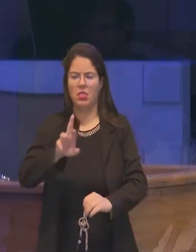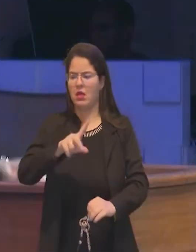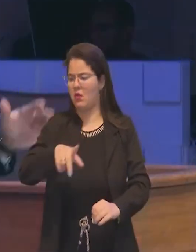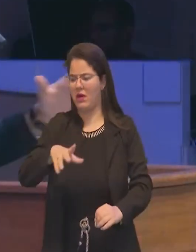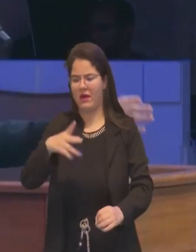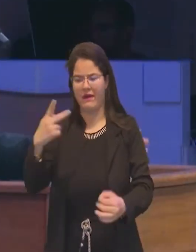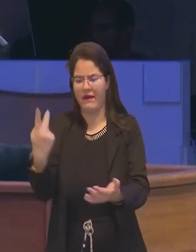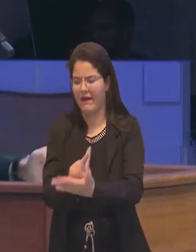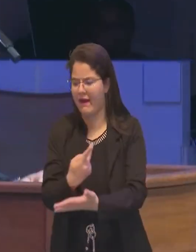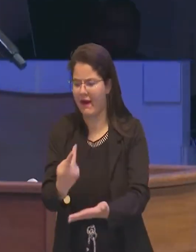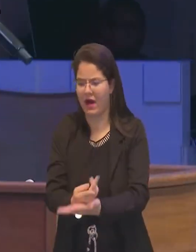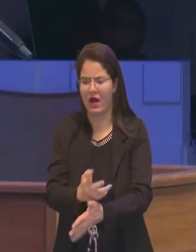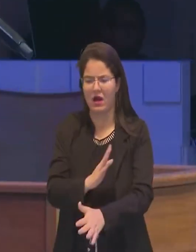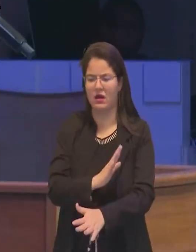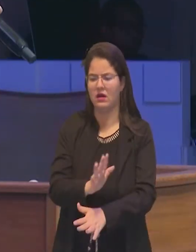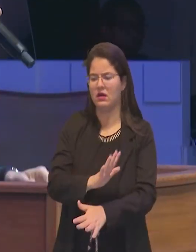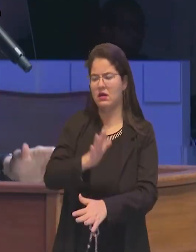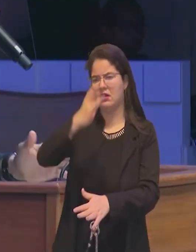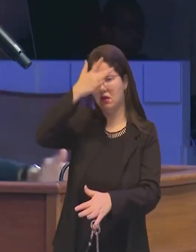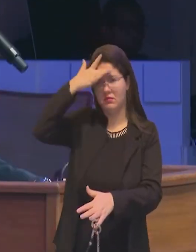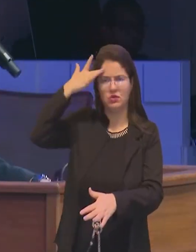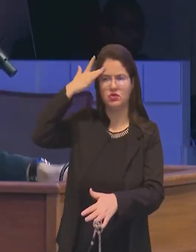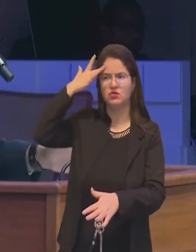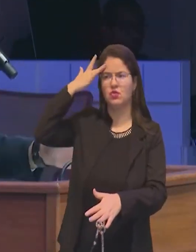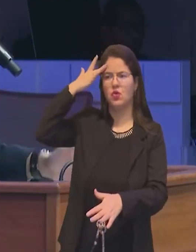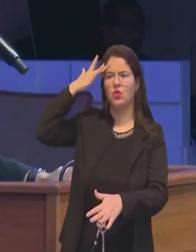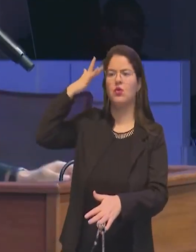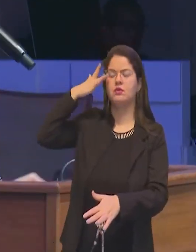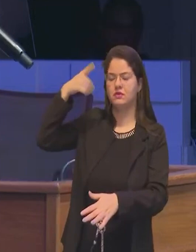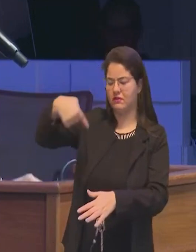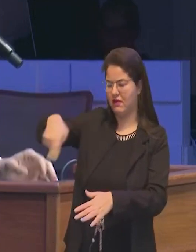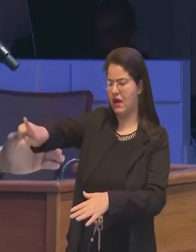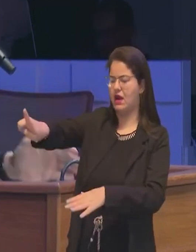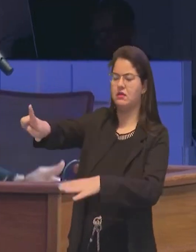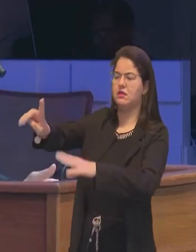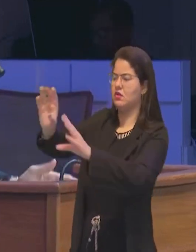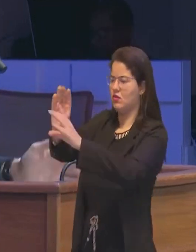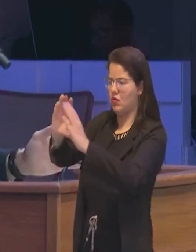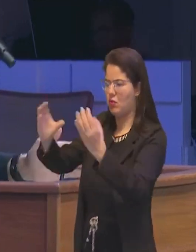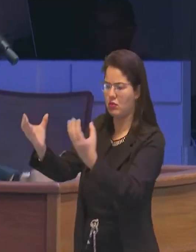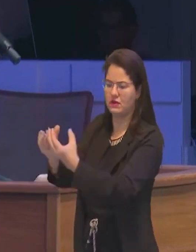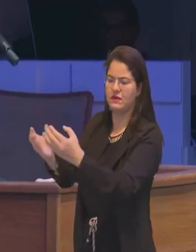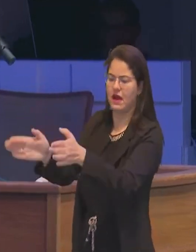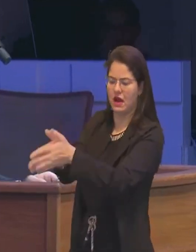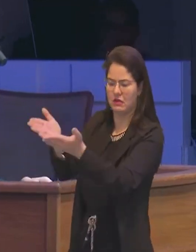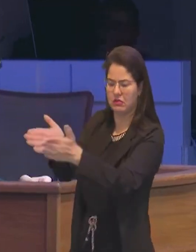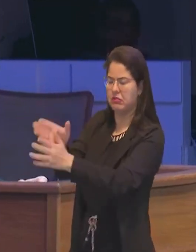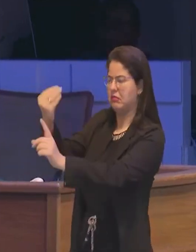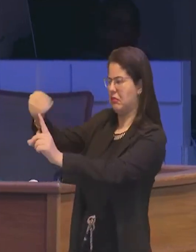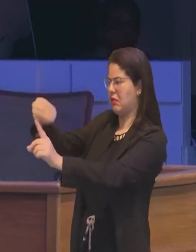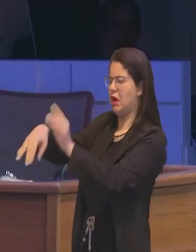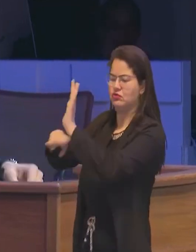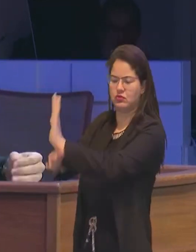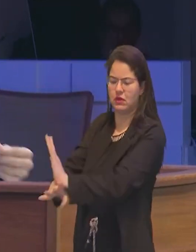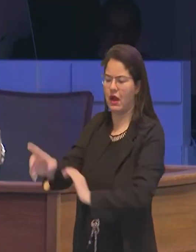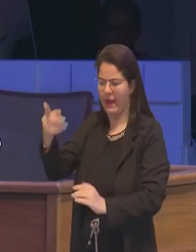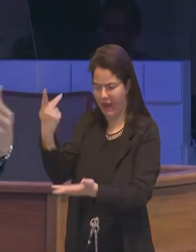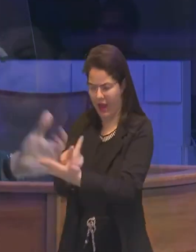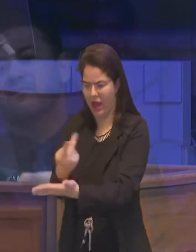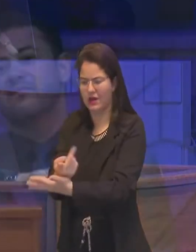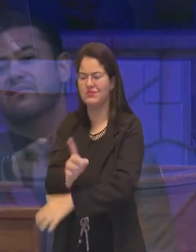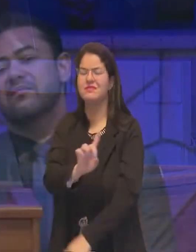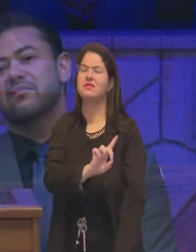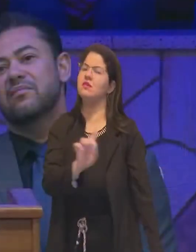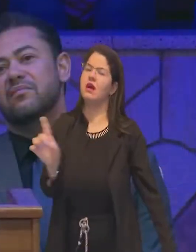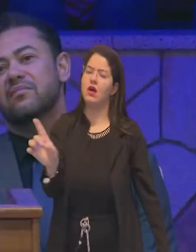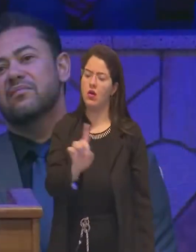procura sair das portas da igreja e ir para comunidades carentes, fazer bons trabalhos. Mas